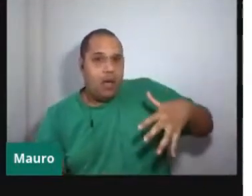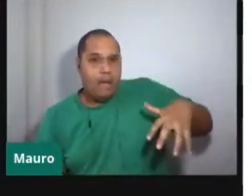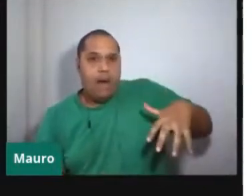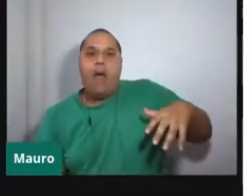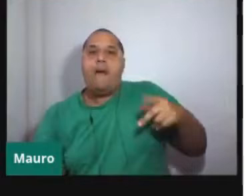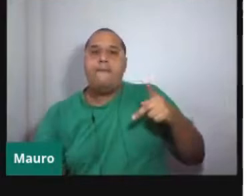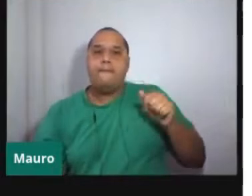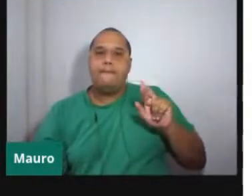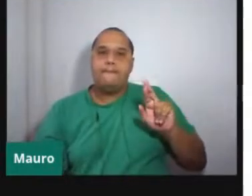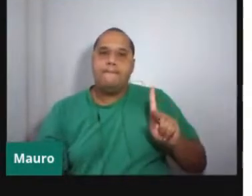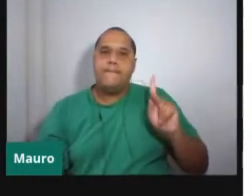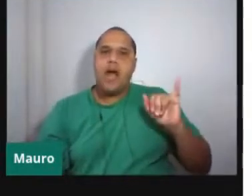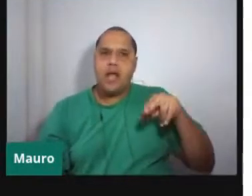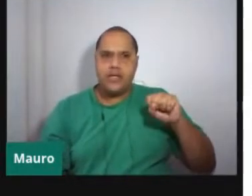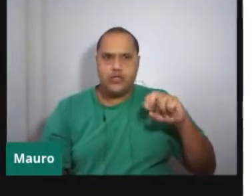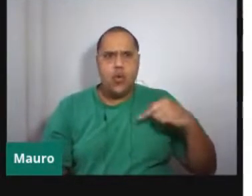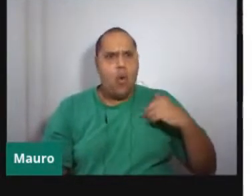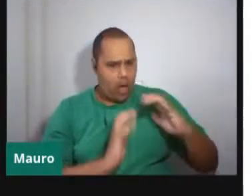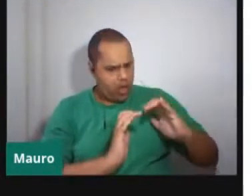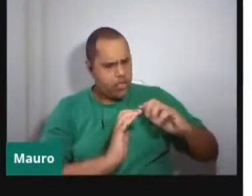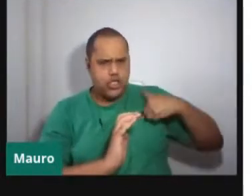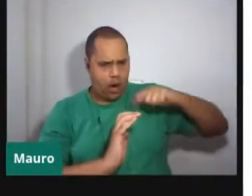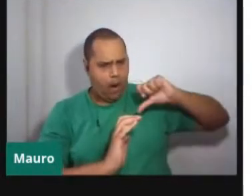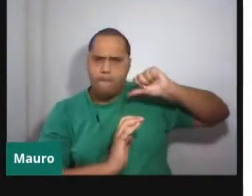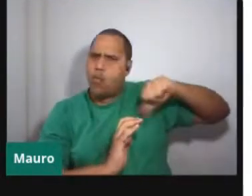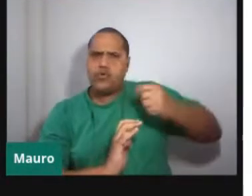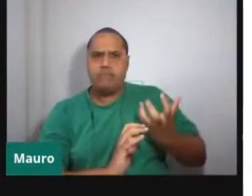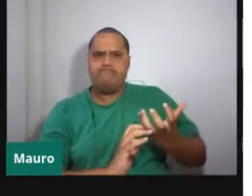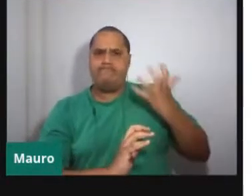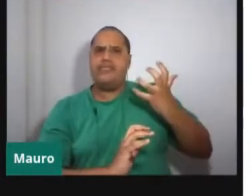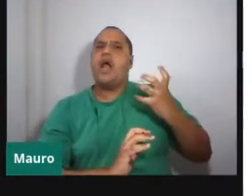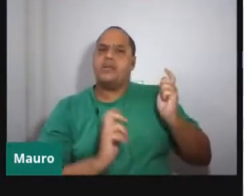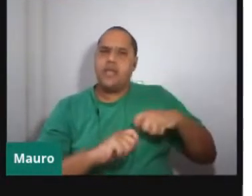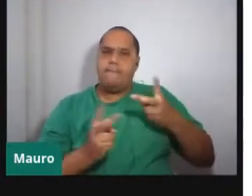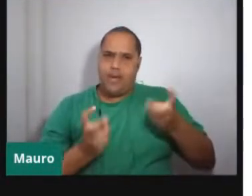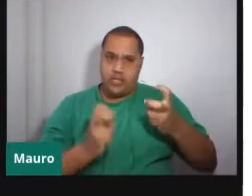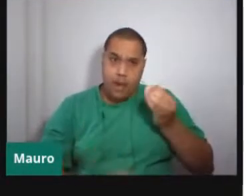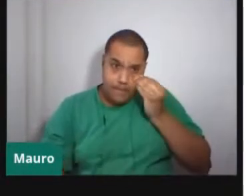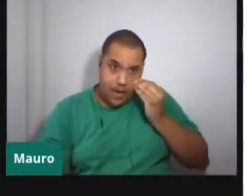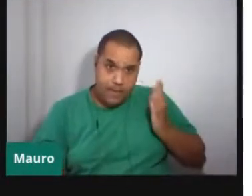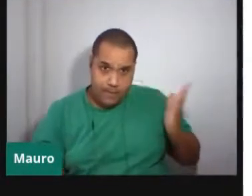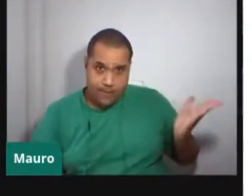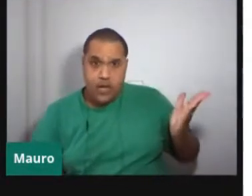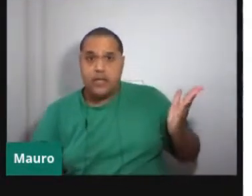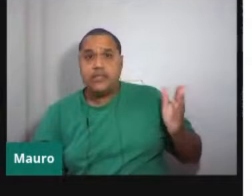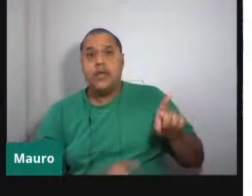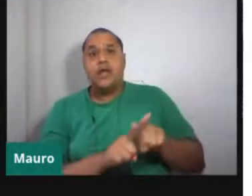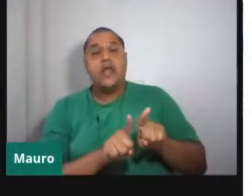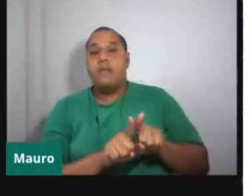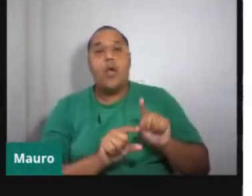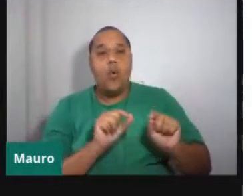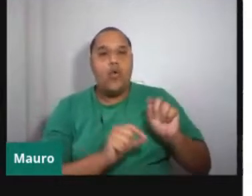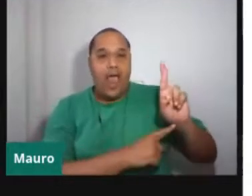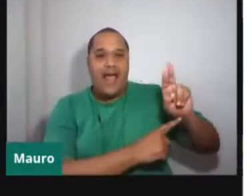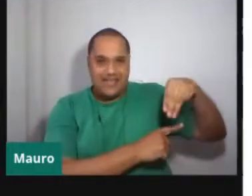né, algumas alterações muito nítidas. No caso aqui, só para mostrar para vocês, né, esse é um resting state, quando a gente coleta o sinal